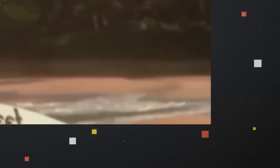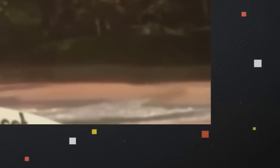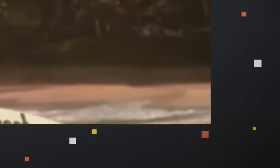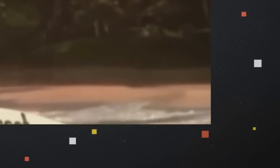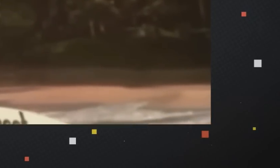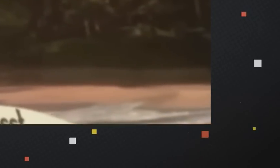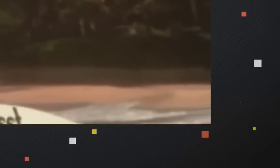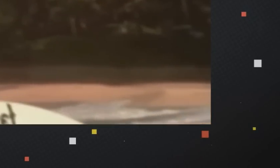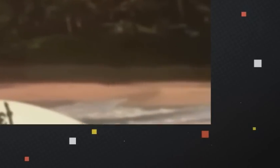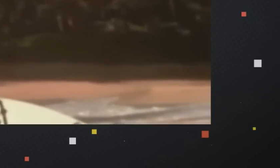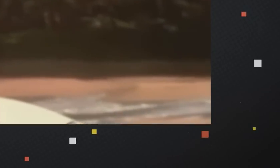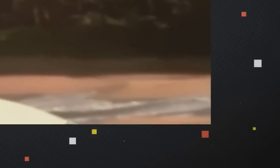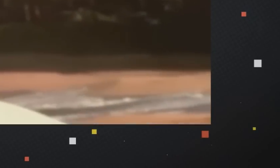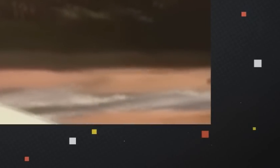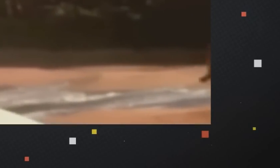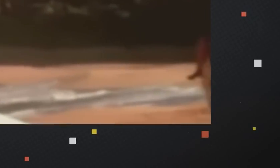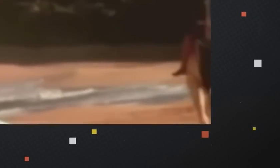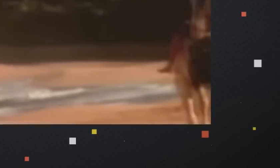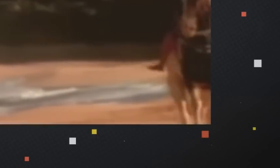I want you,